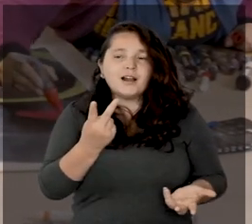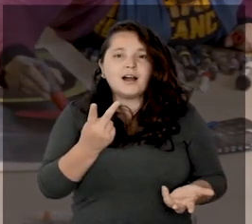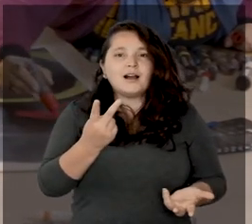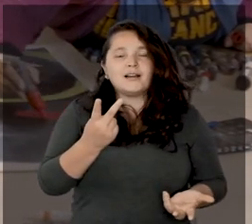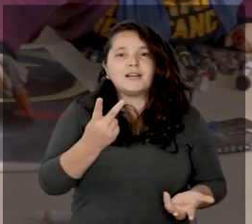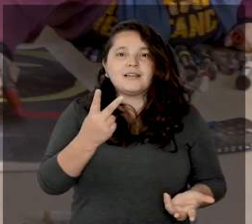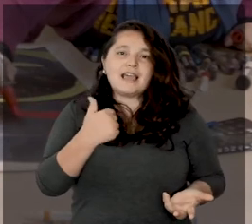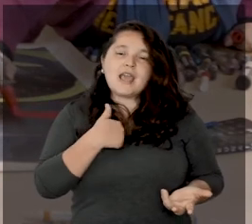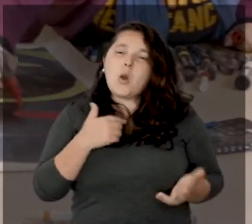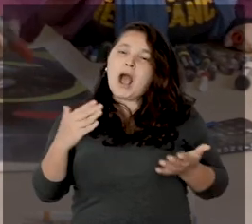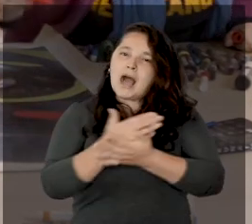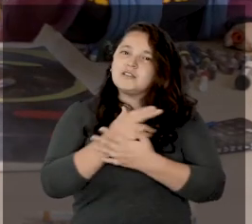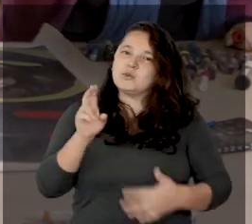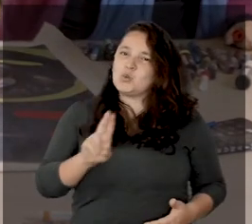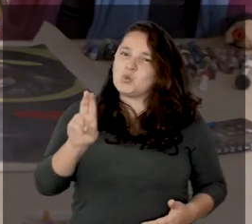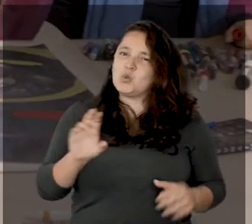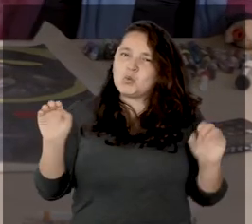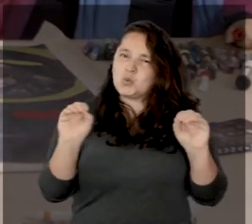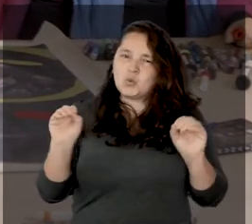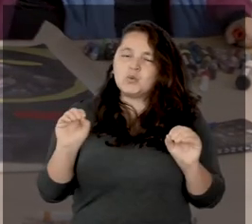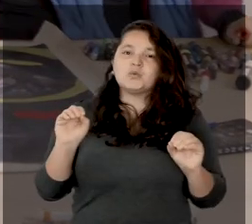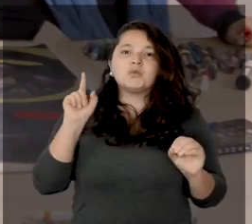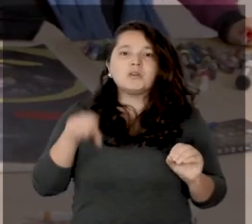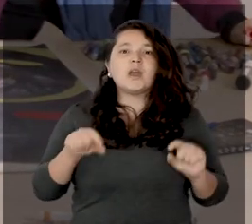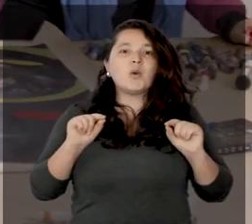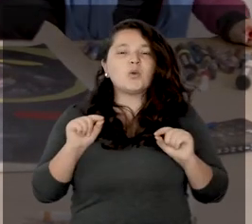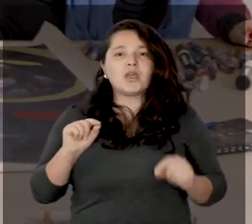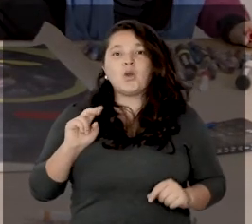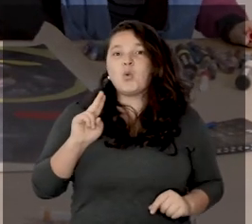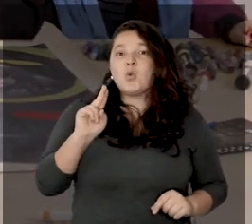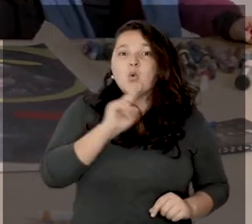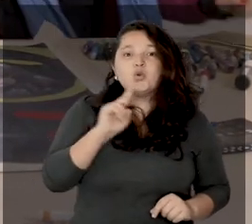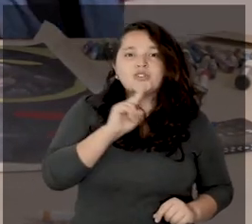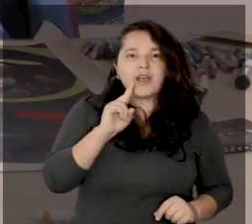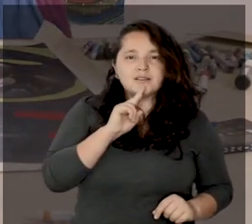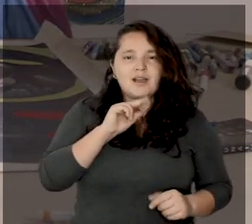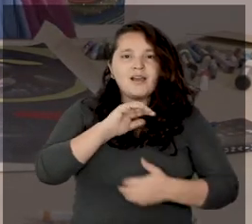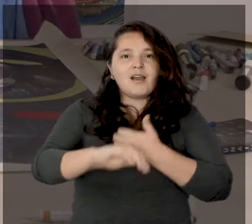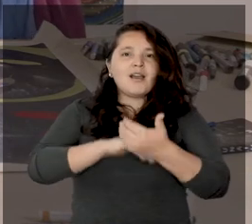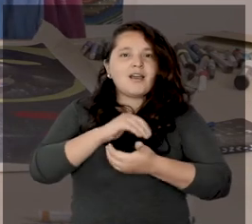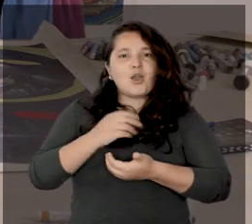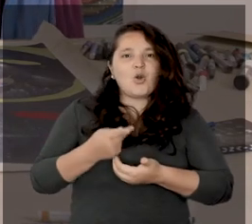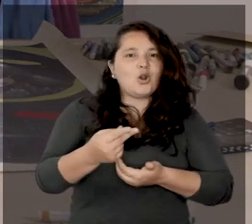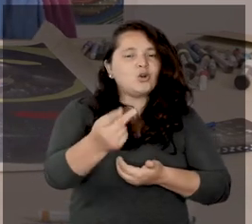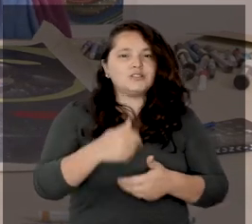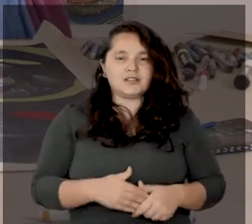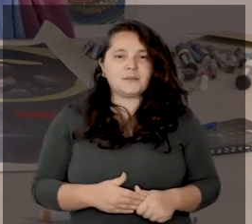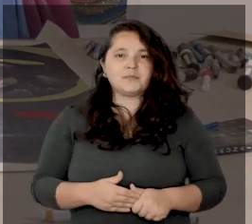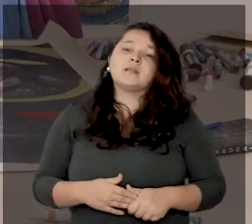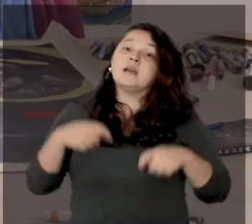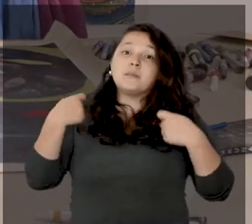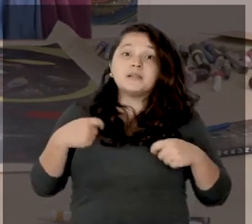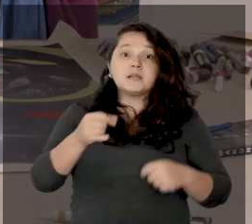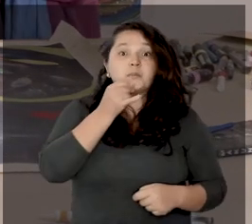mesmo me seguro nela, porque me serve, pelo menos para mim, que é a urgência ecológica, né? A gente deve lutar juntos, somar as nossas tecnologias,